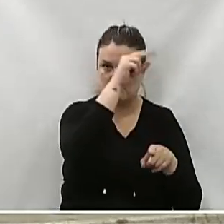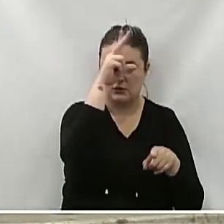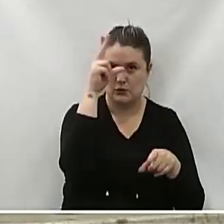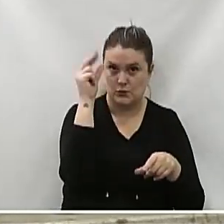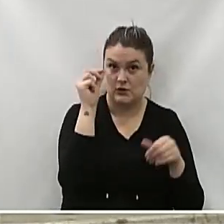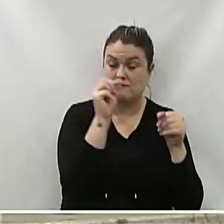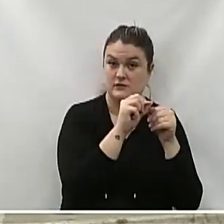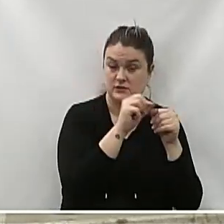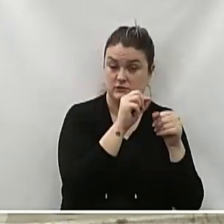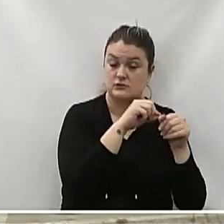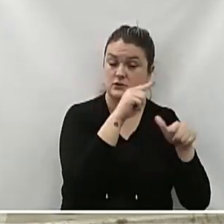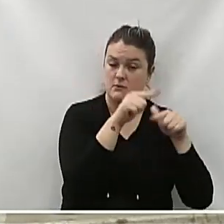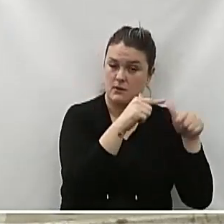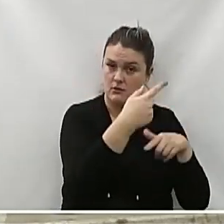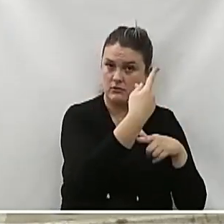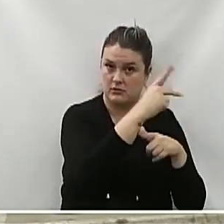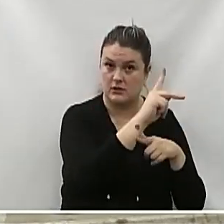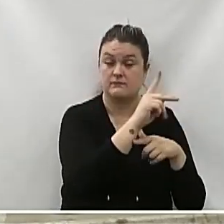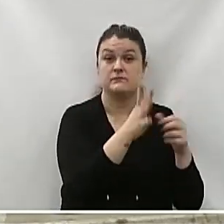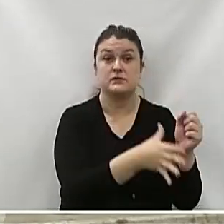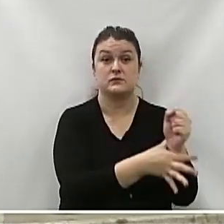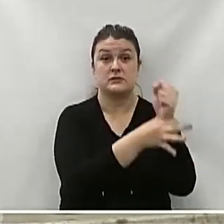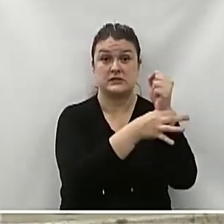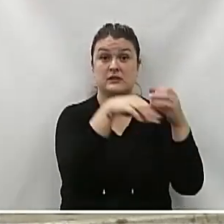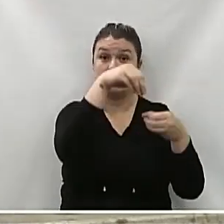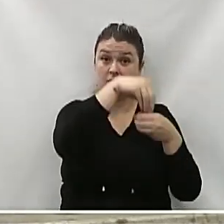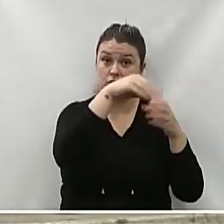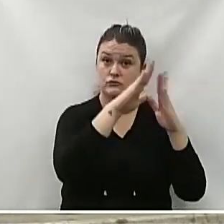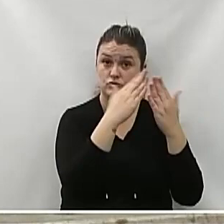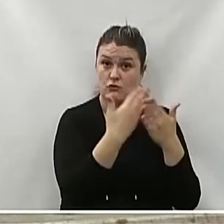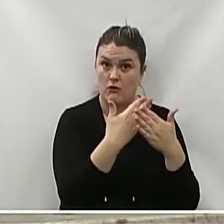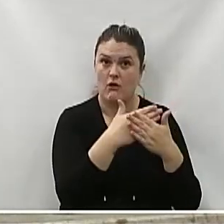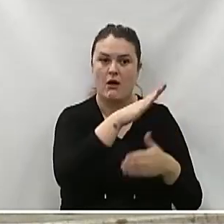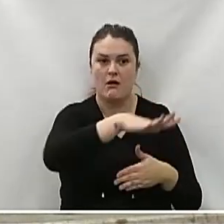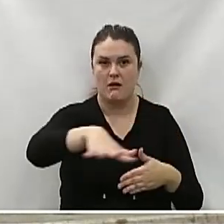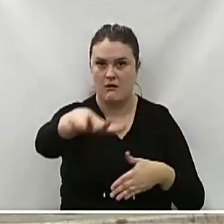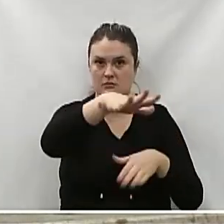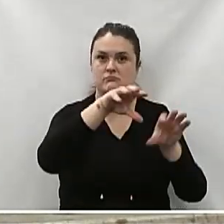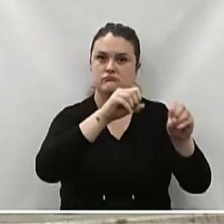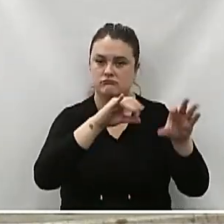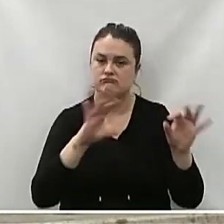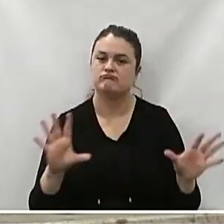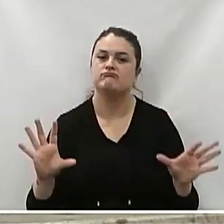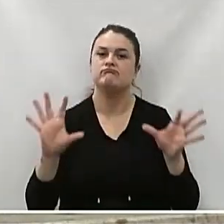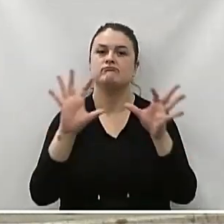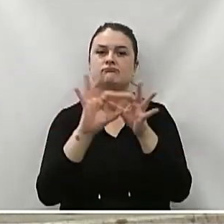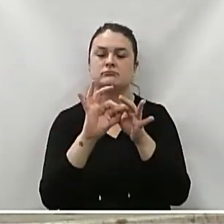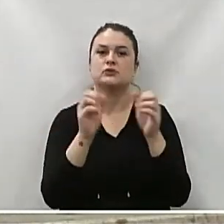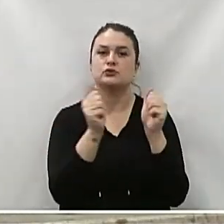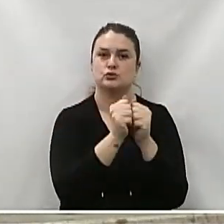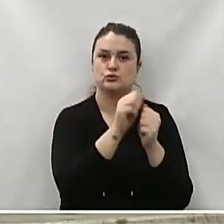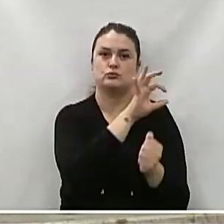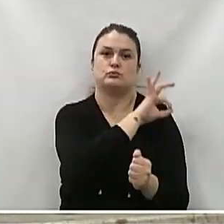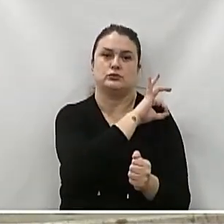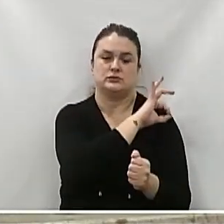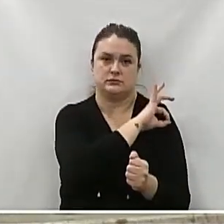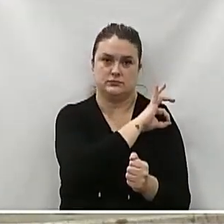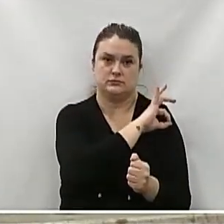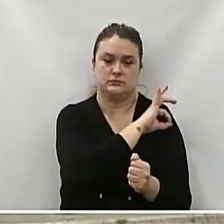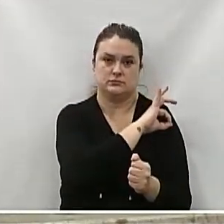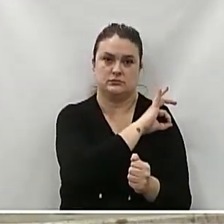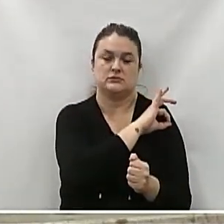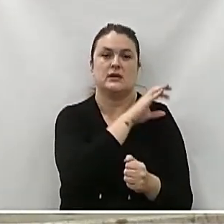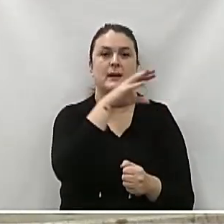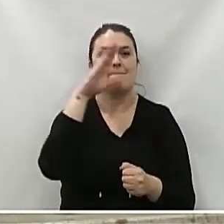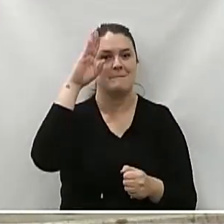e fazendo com que a segurança das escolas da educação possa unir forças juntamente com a polícia militar